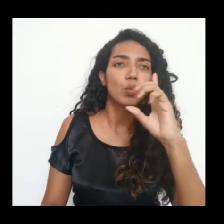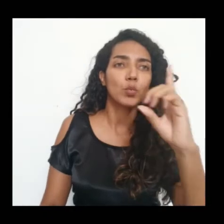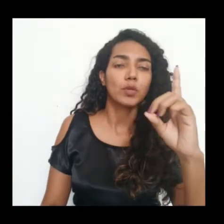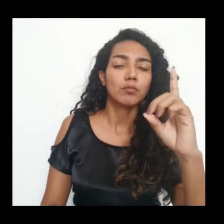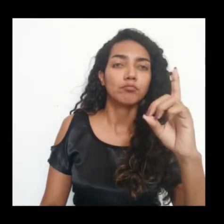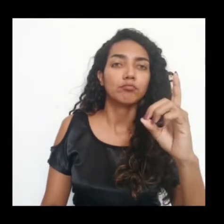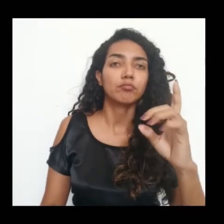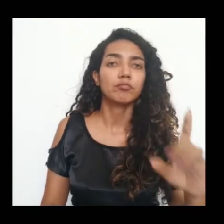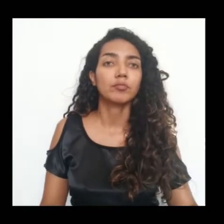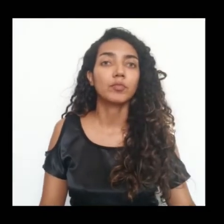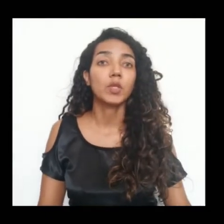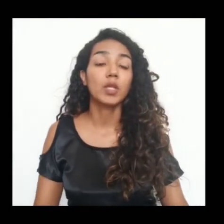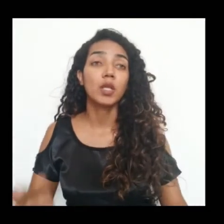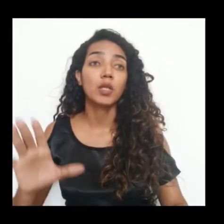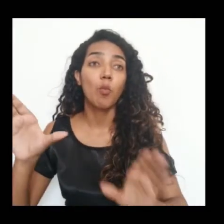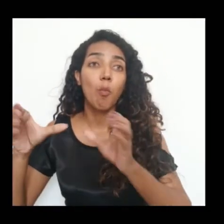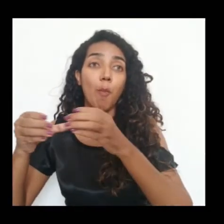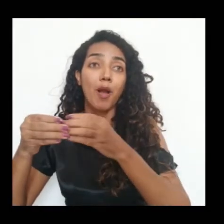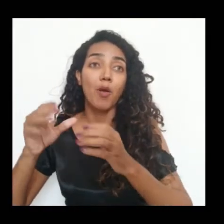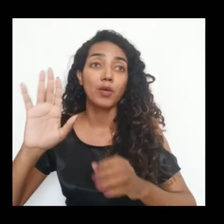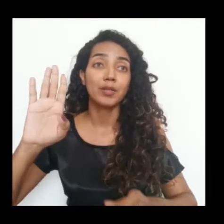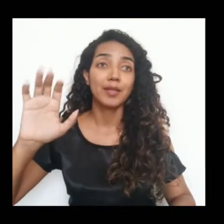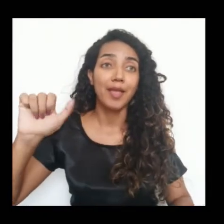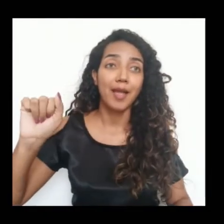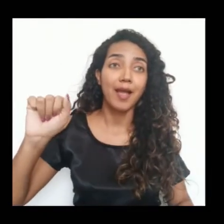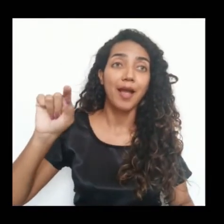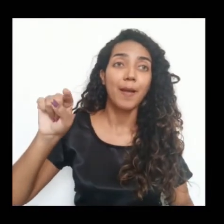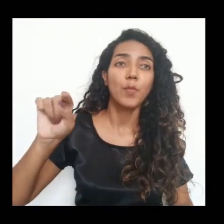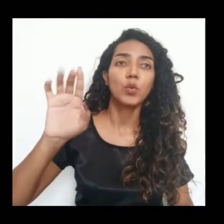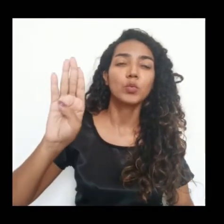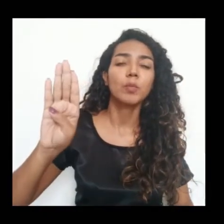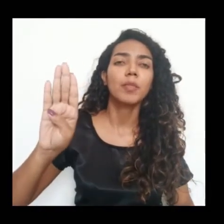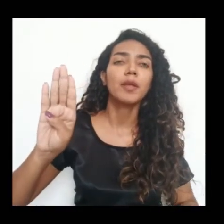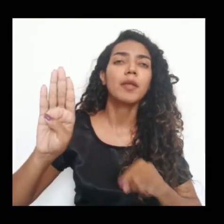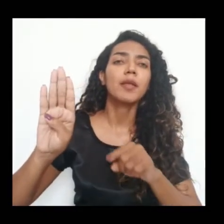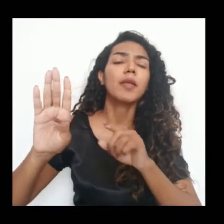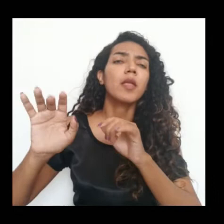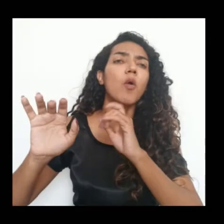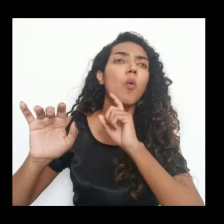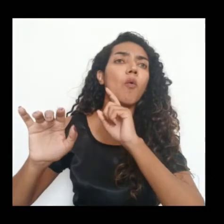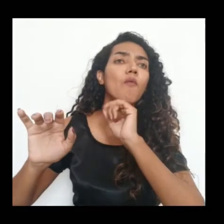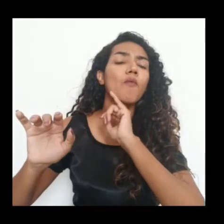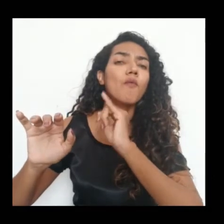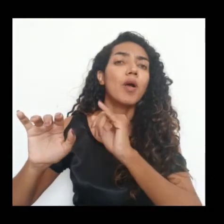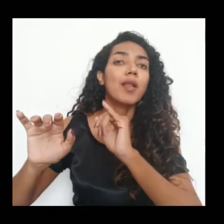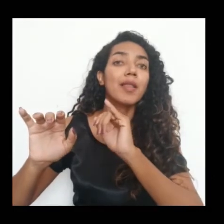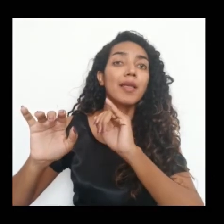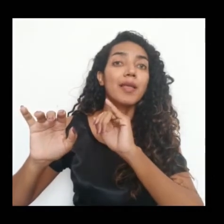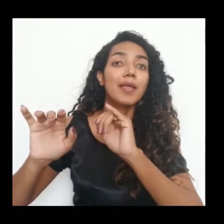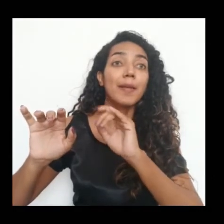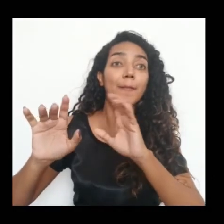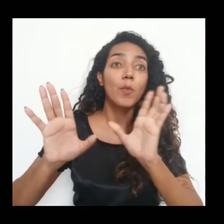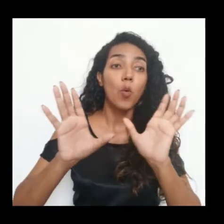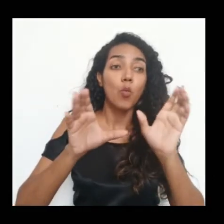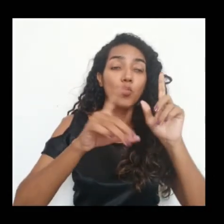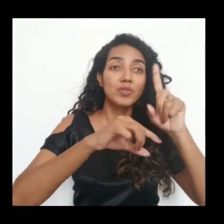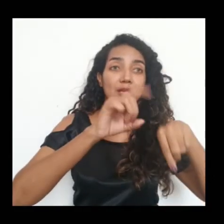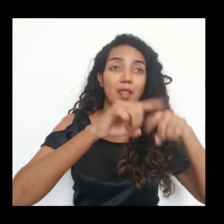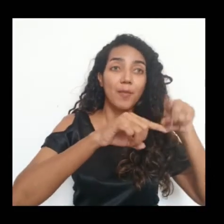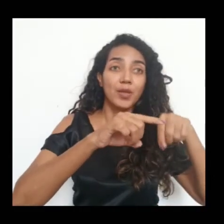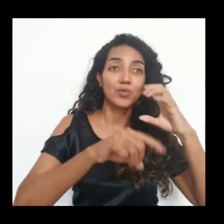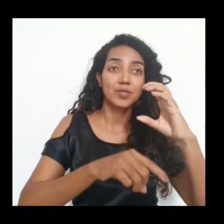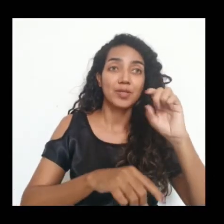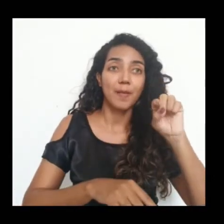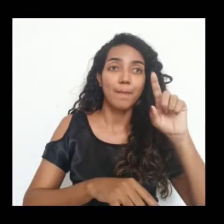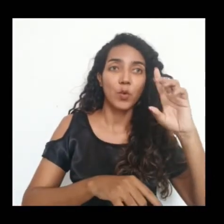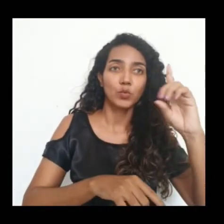pacote A.B eu mandei importar todos os elementos do pacote C.D. E lá no pacote